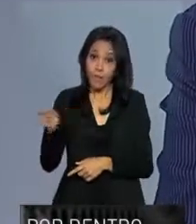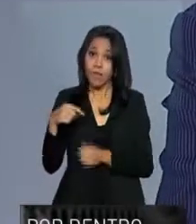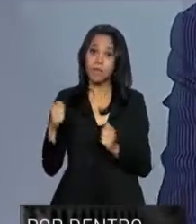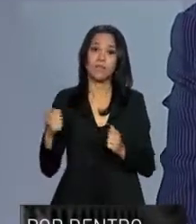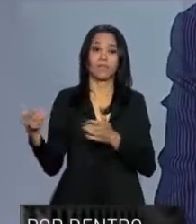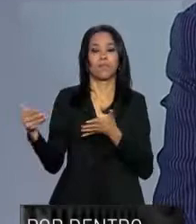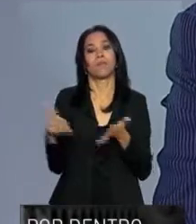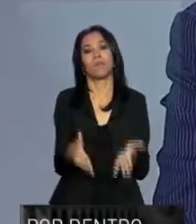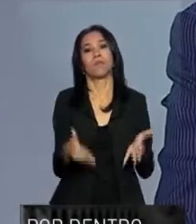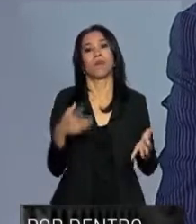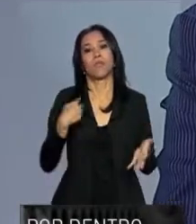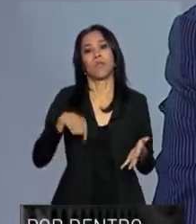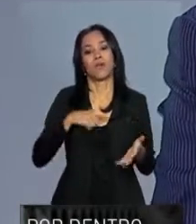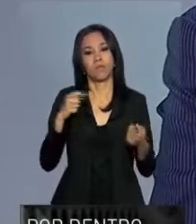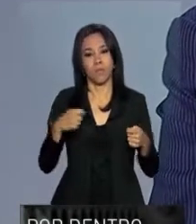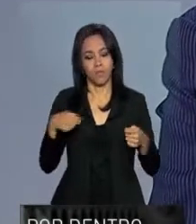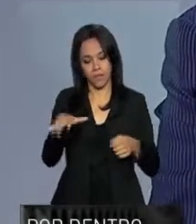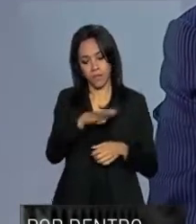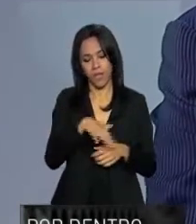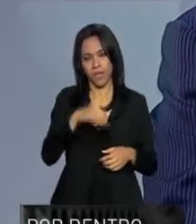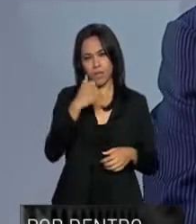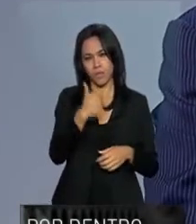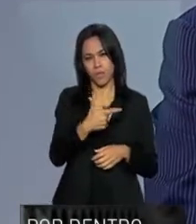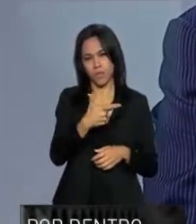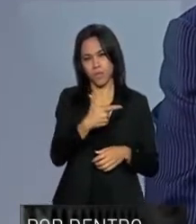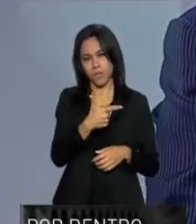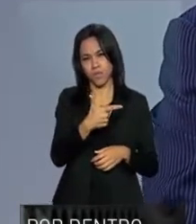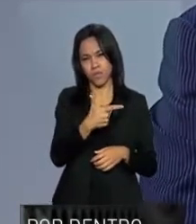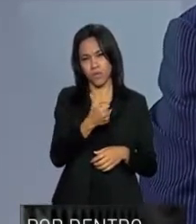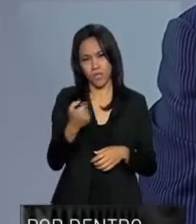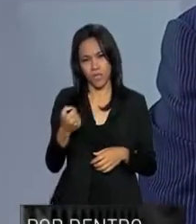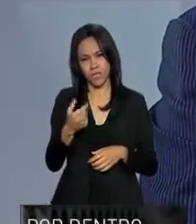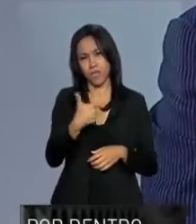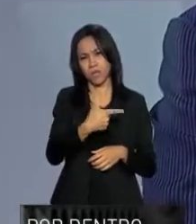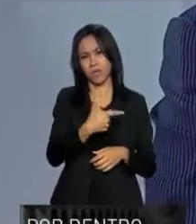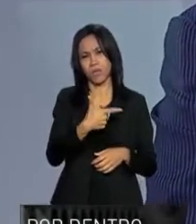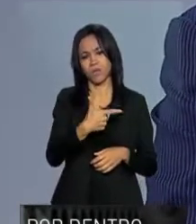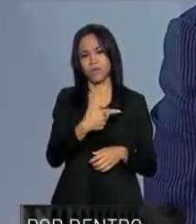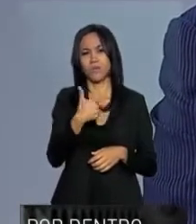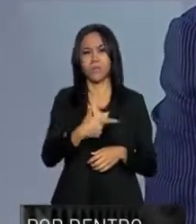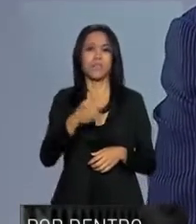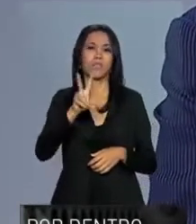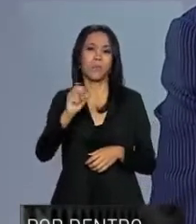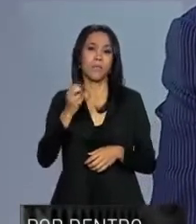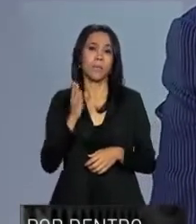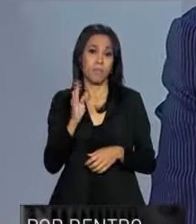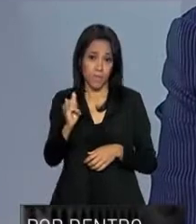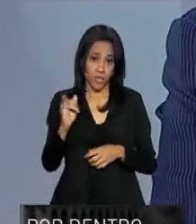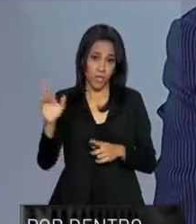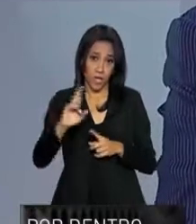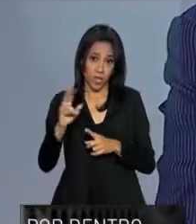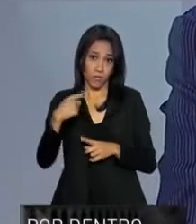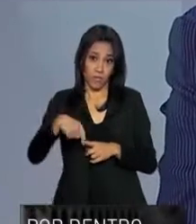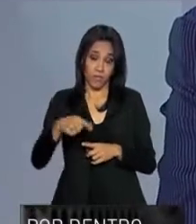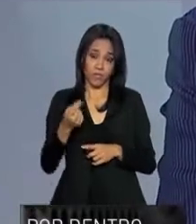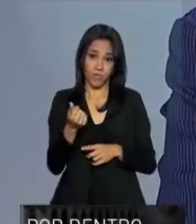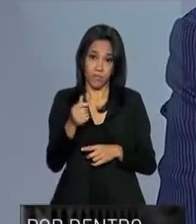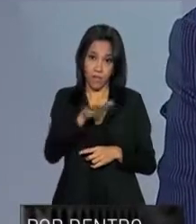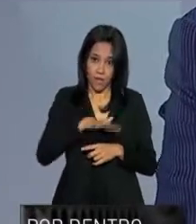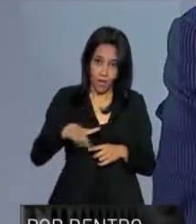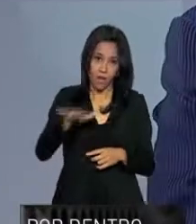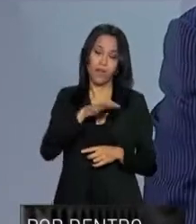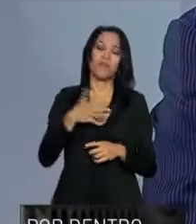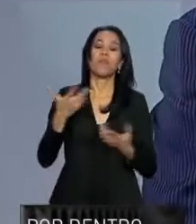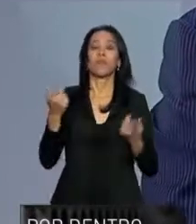precisamos neste setor entre 200 e 250 bilhões de reais para que nós possamos 1 universalizar ao ca